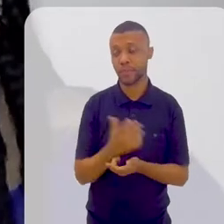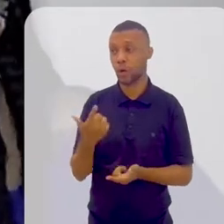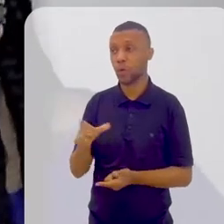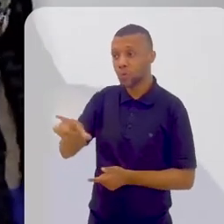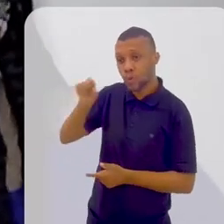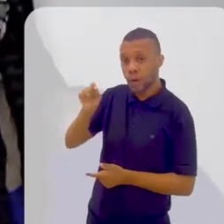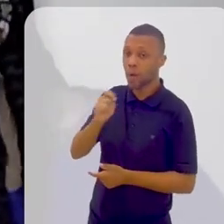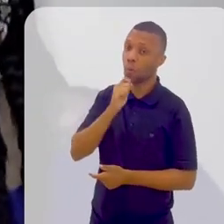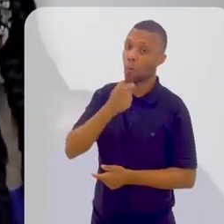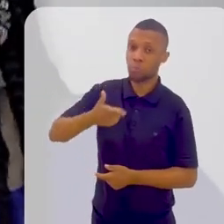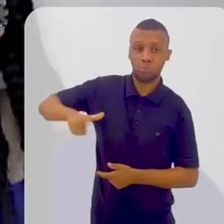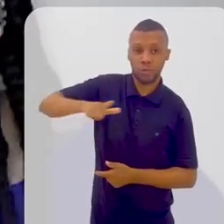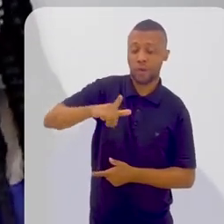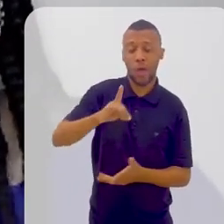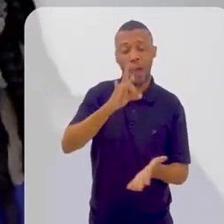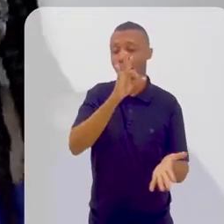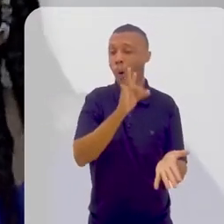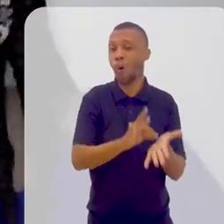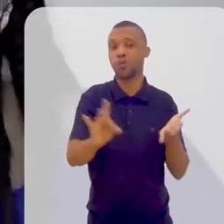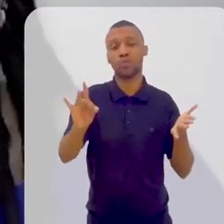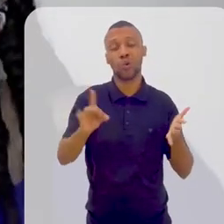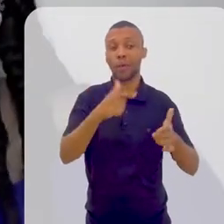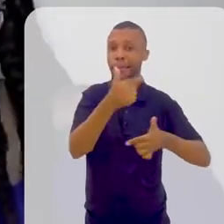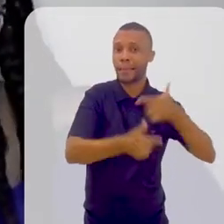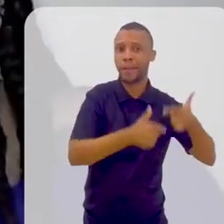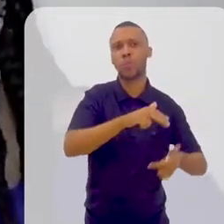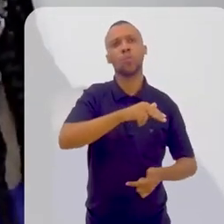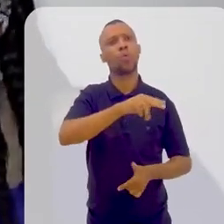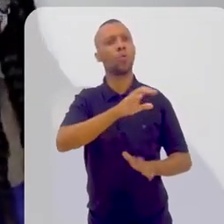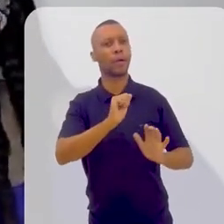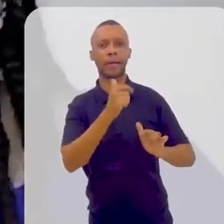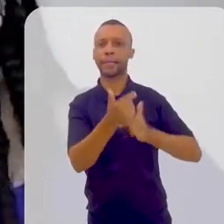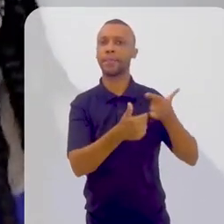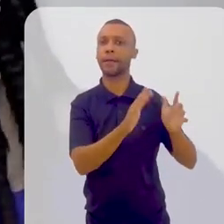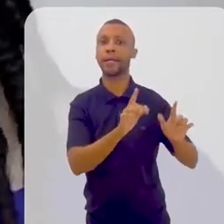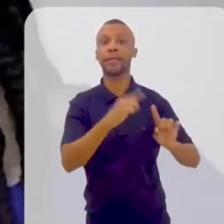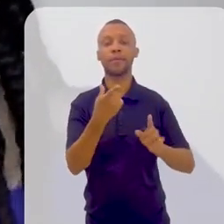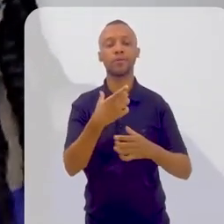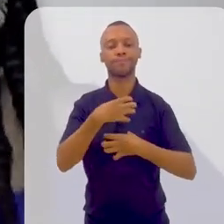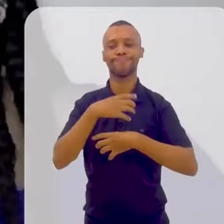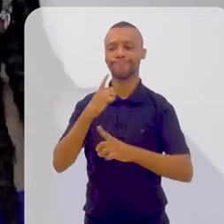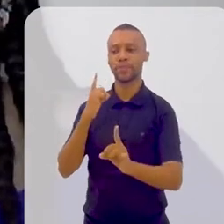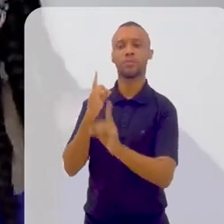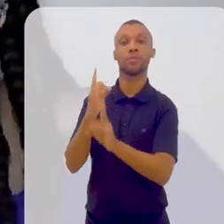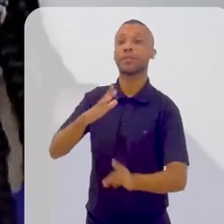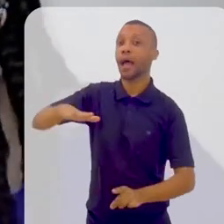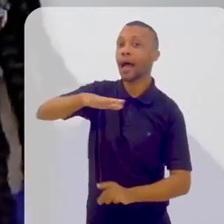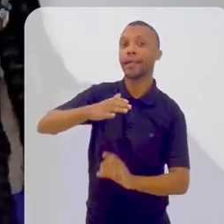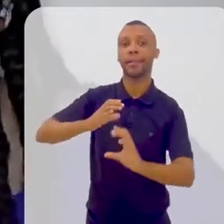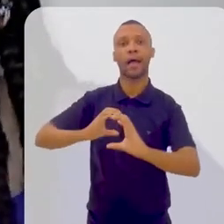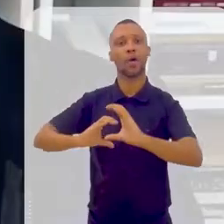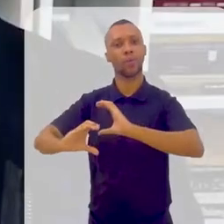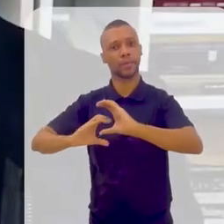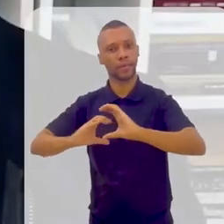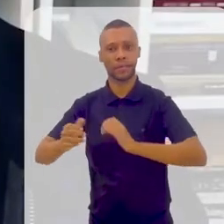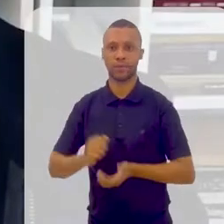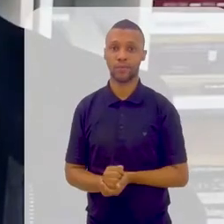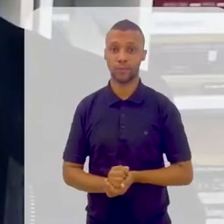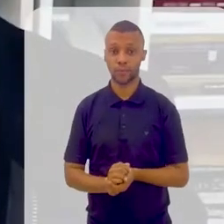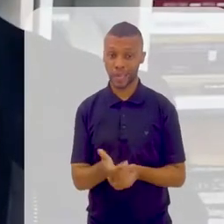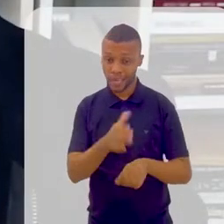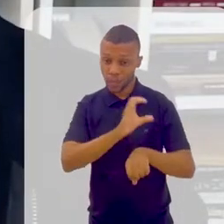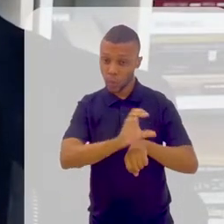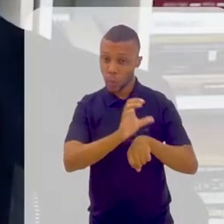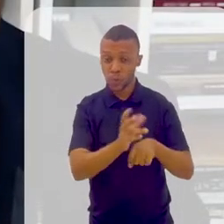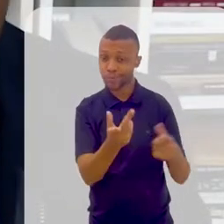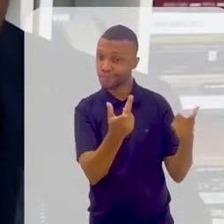tive escolha, fui fazer, odiei, nunca trabalhei com isso. E aí depois eu me descobri na comunicação. Quer dizer, esse curso